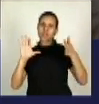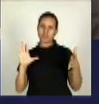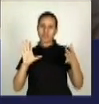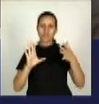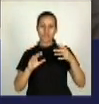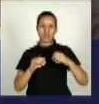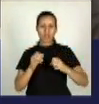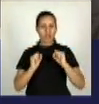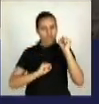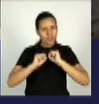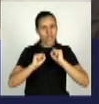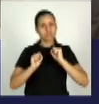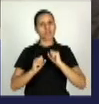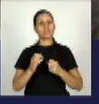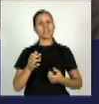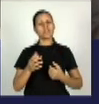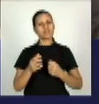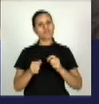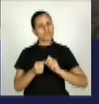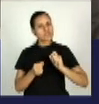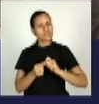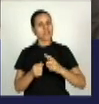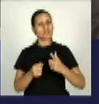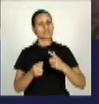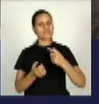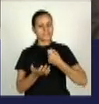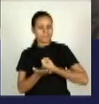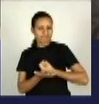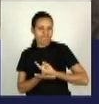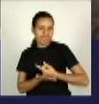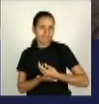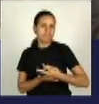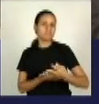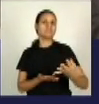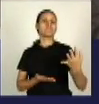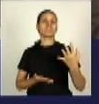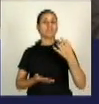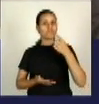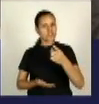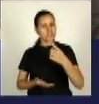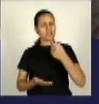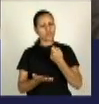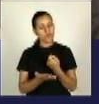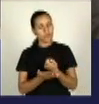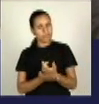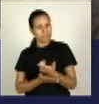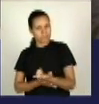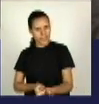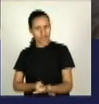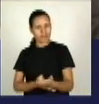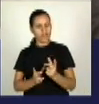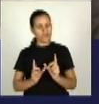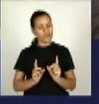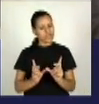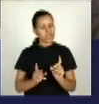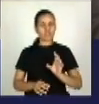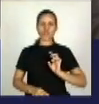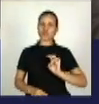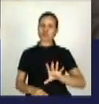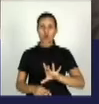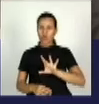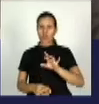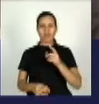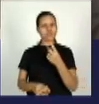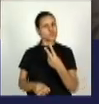que permite às indústrias a produzirem medicamentos fracionáveis. O que é isso? Você ter aí uma condição